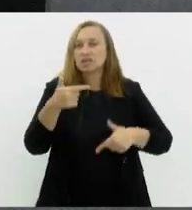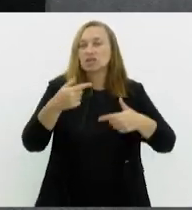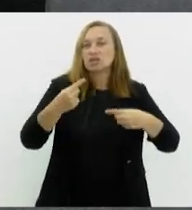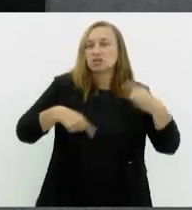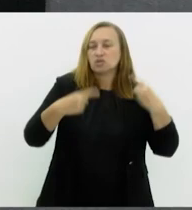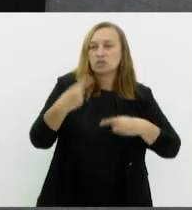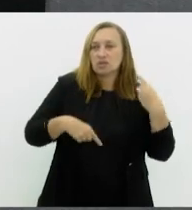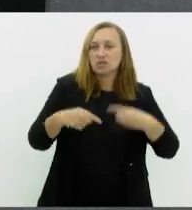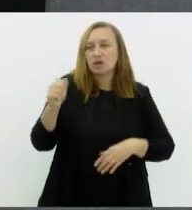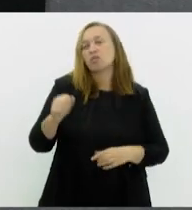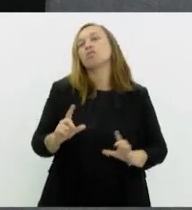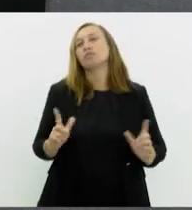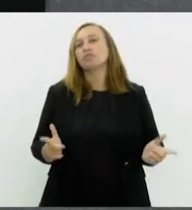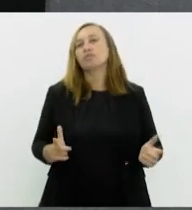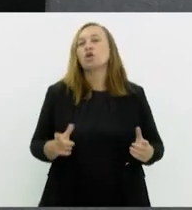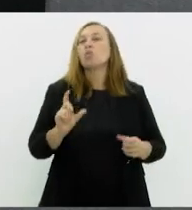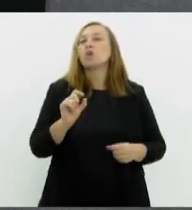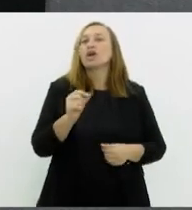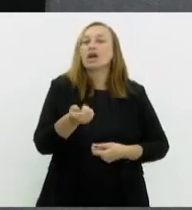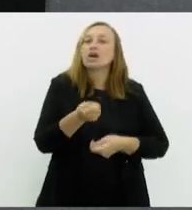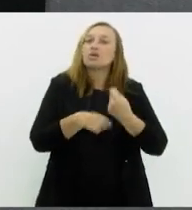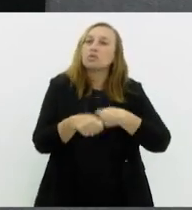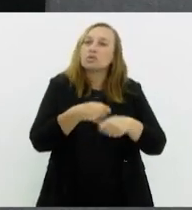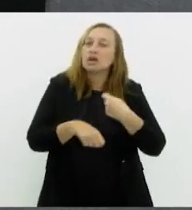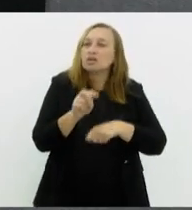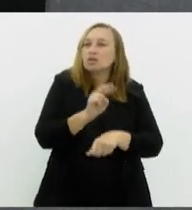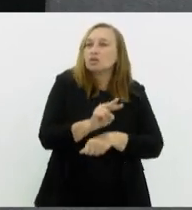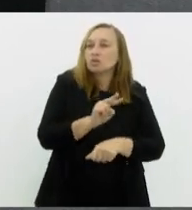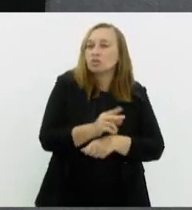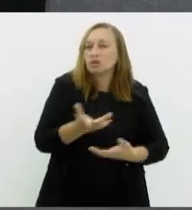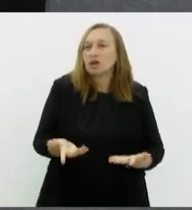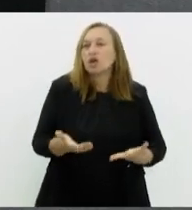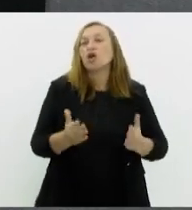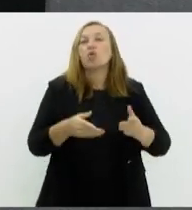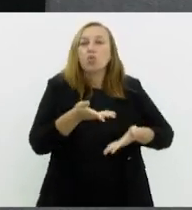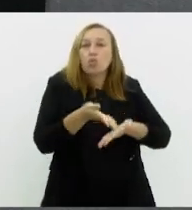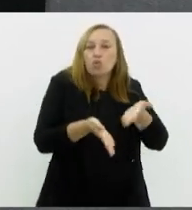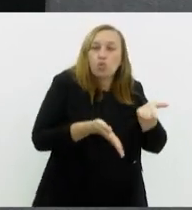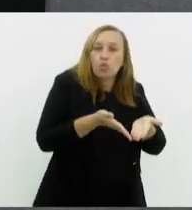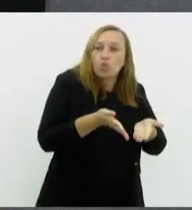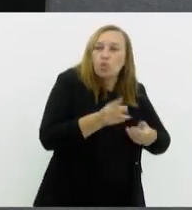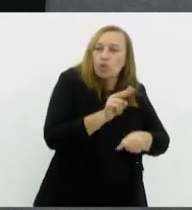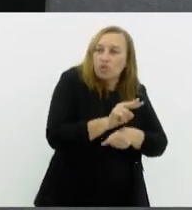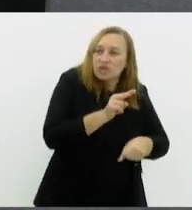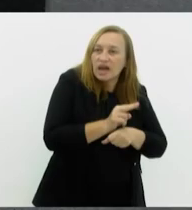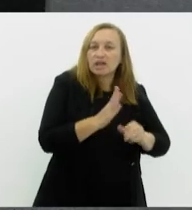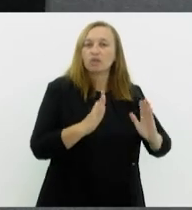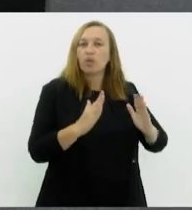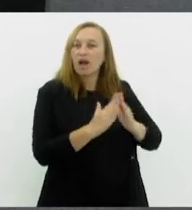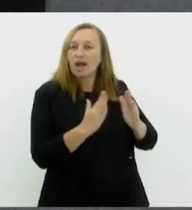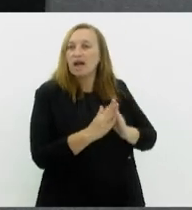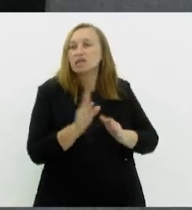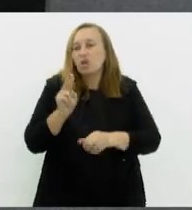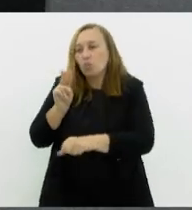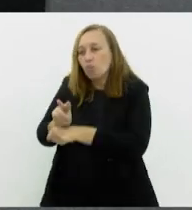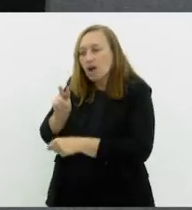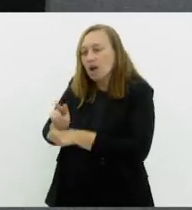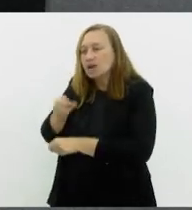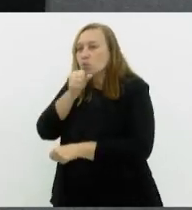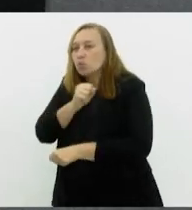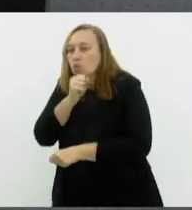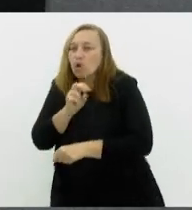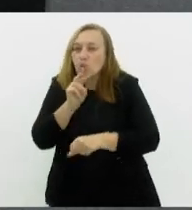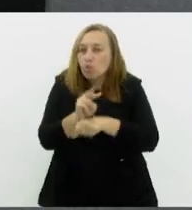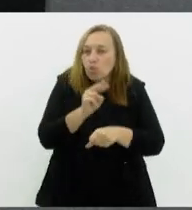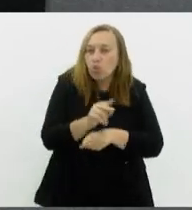que é a economia do cuidado? É o cuidado com a casa, é o cuidado com os idosos, é o cuidado com as crianças,